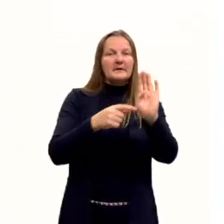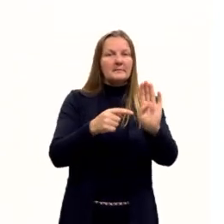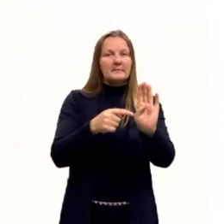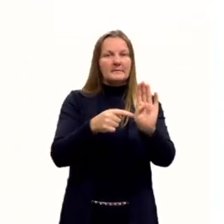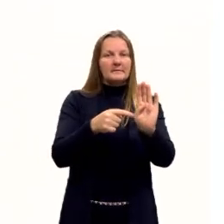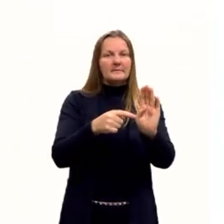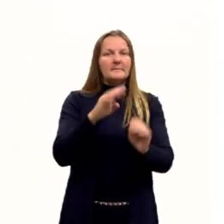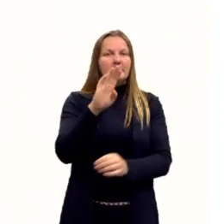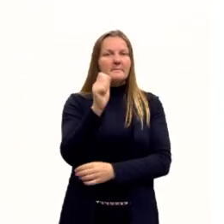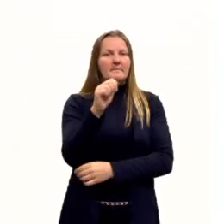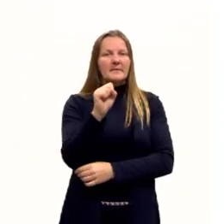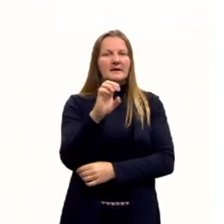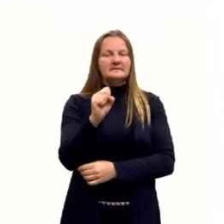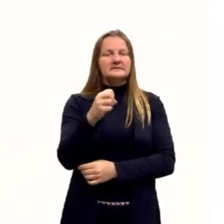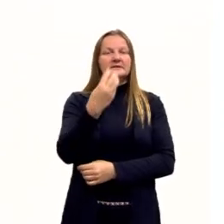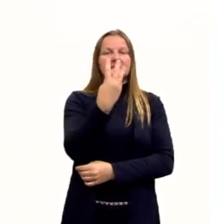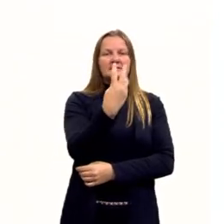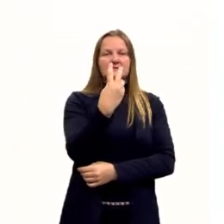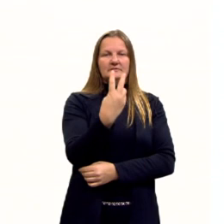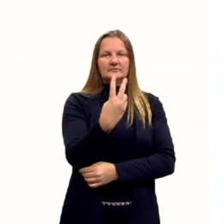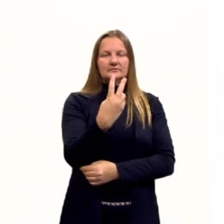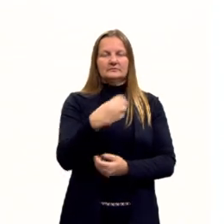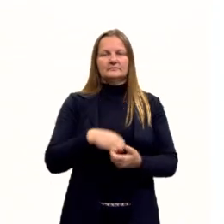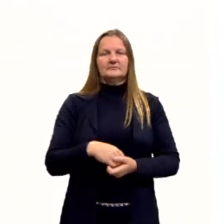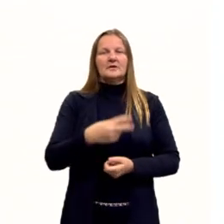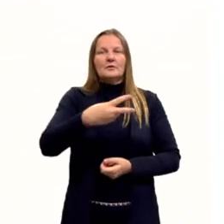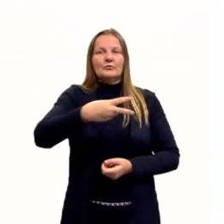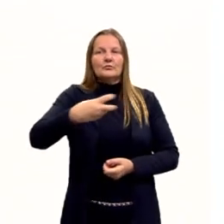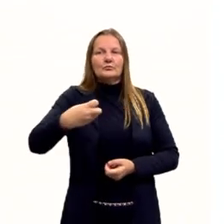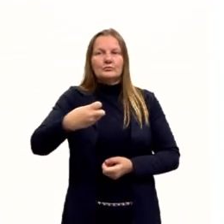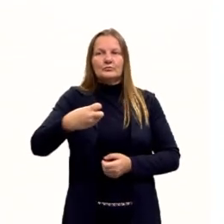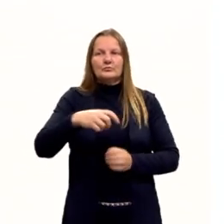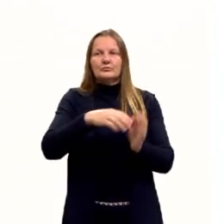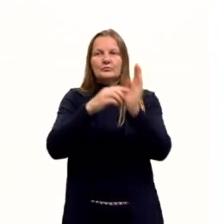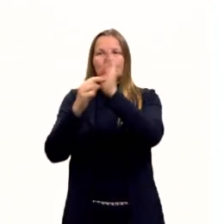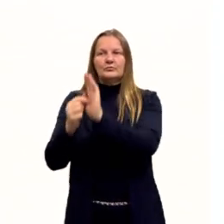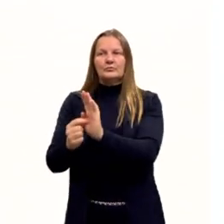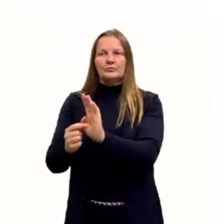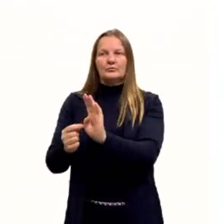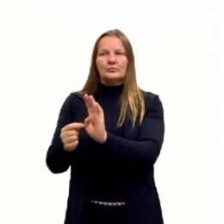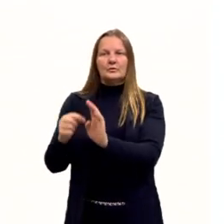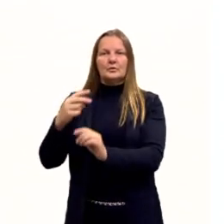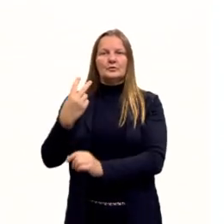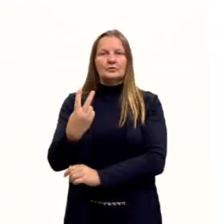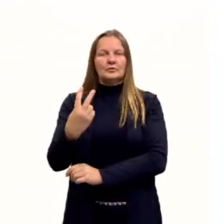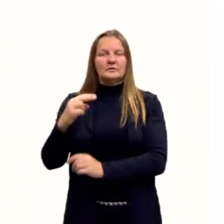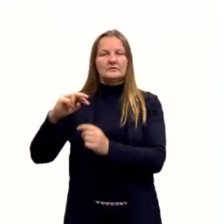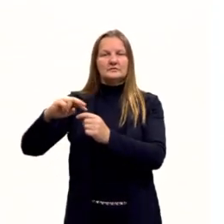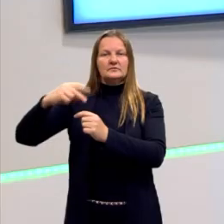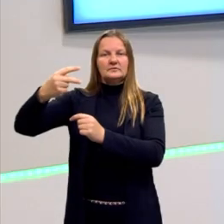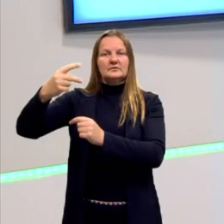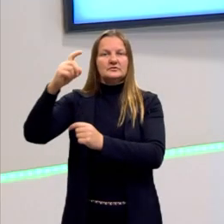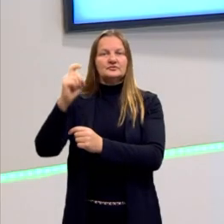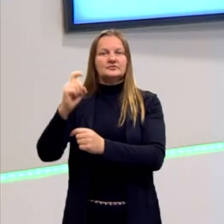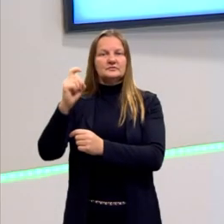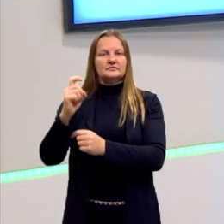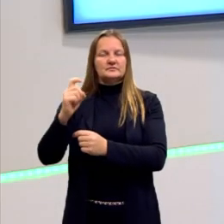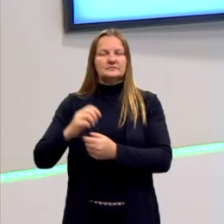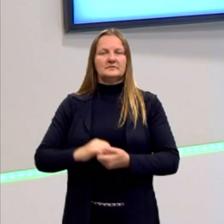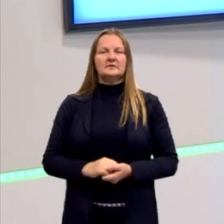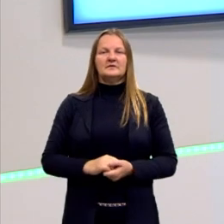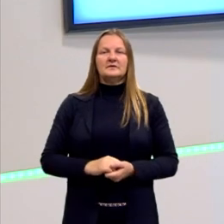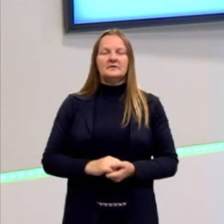equação nós temos o 32 já no segundo membro nós temos 2 elevado a x né